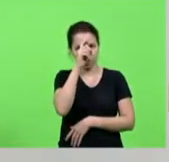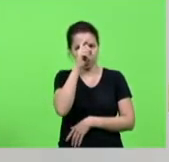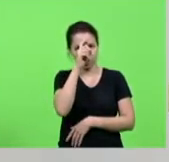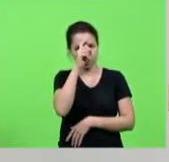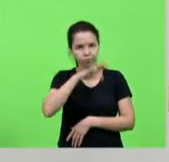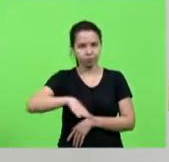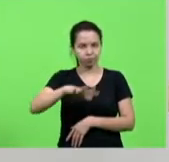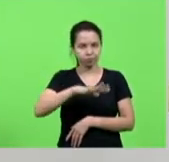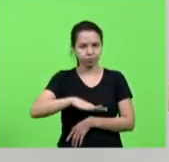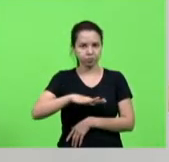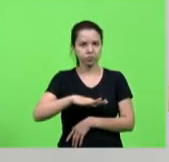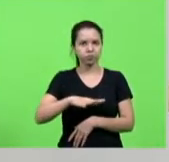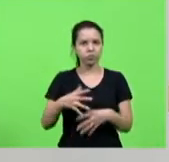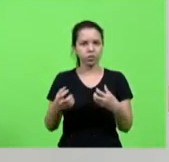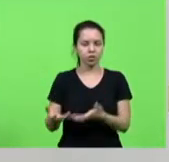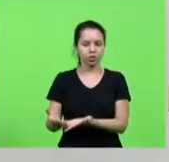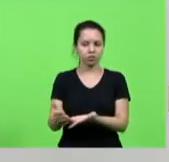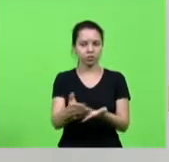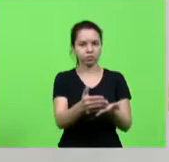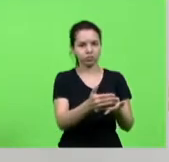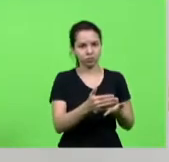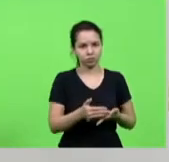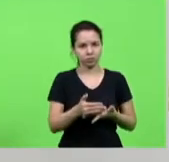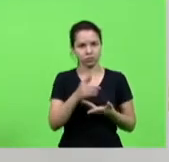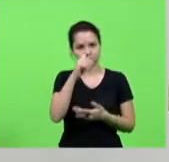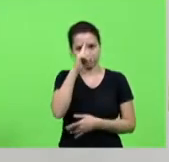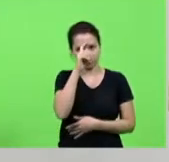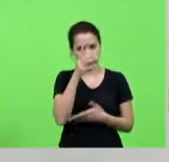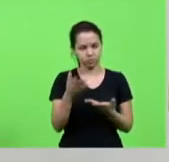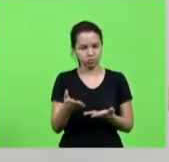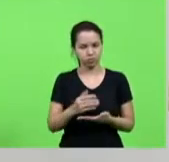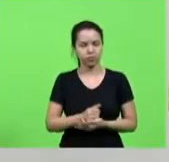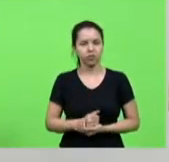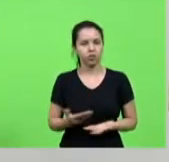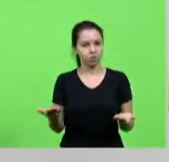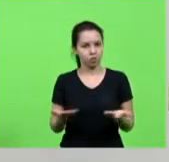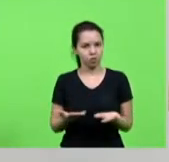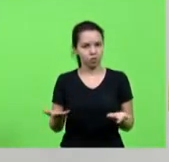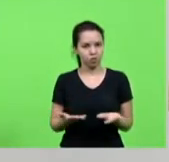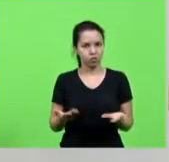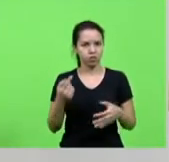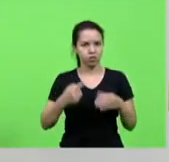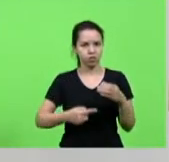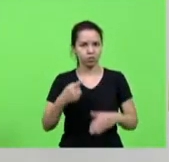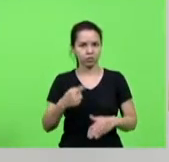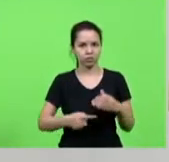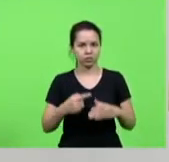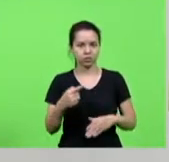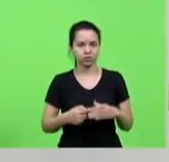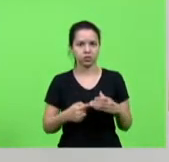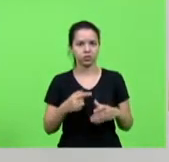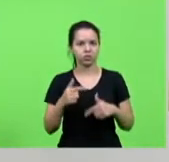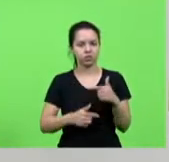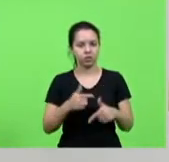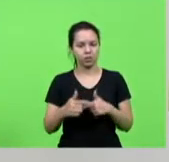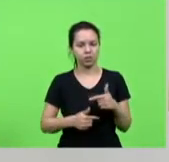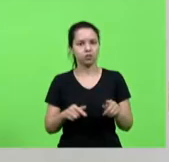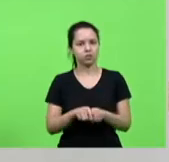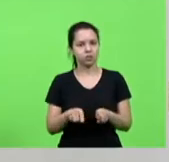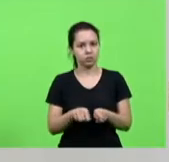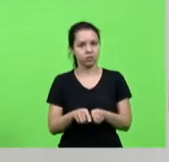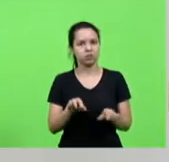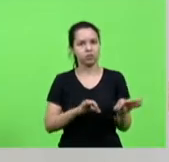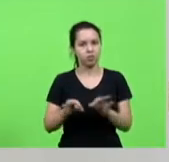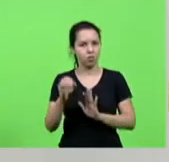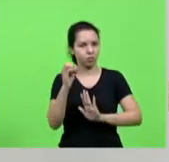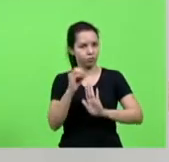parte da alta complexidade do hospital. Hoje, na comissão de trabalho, também fiz um ofício em nome